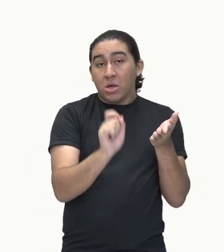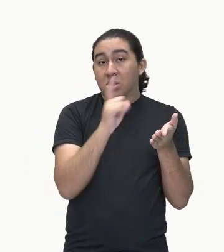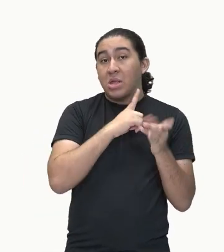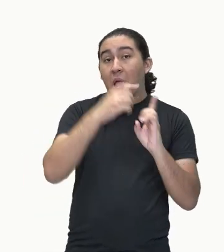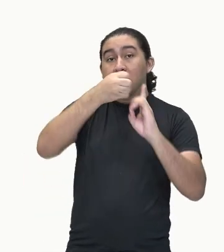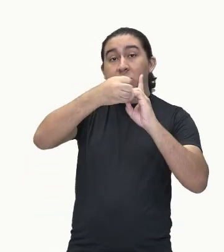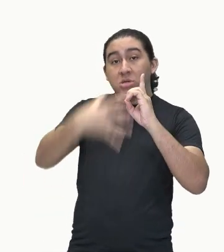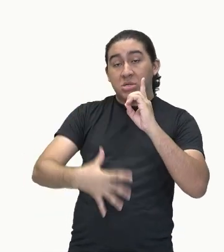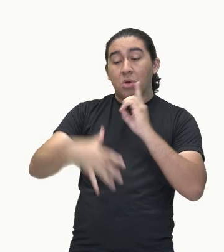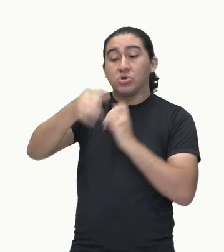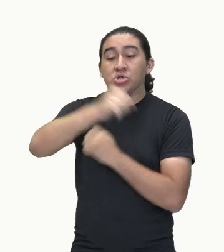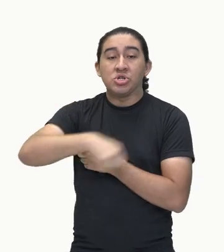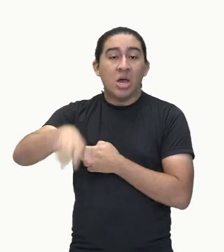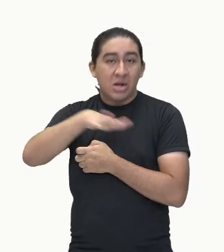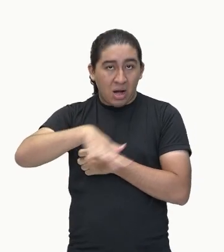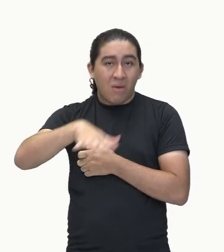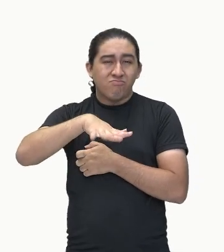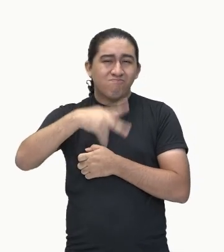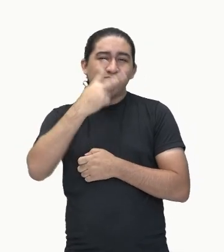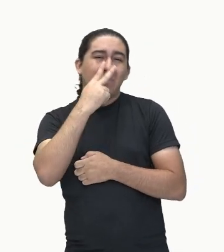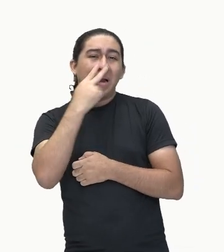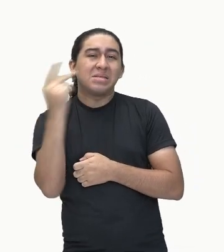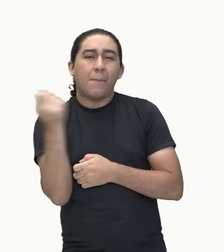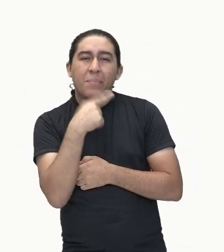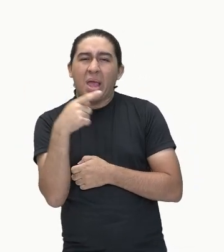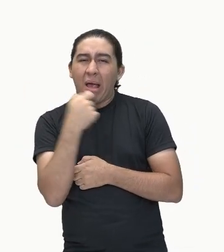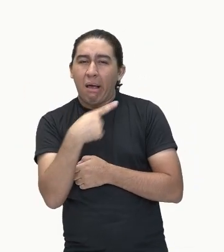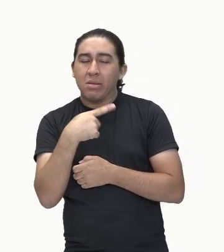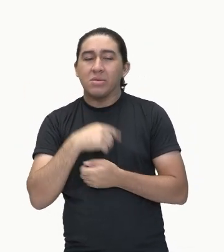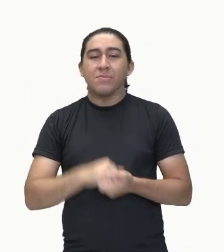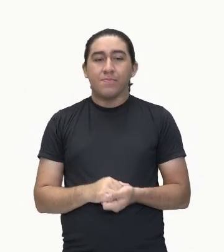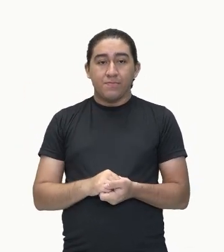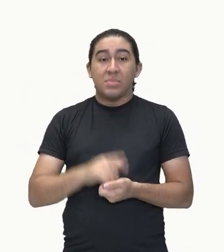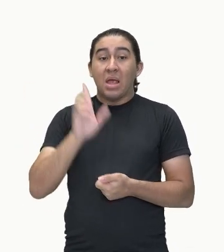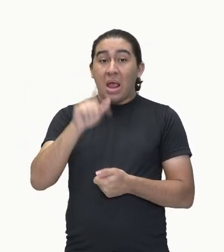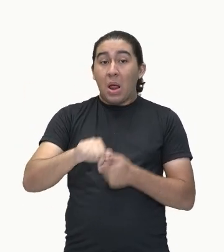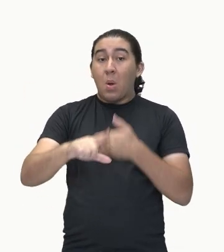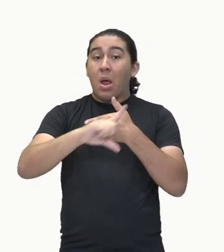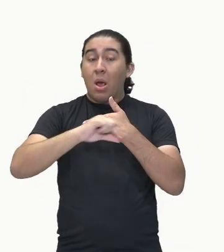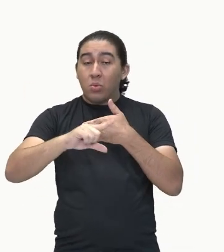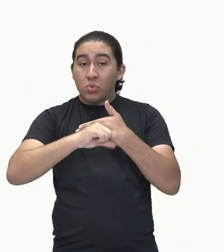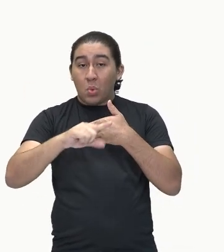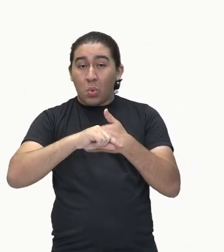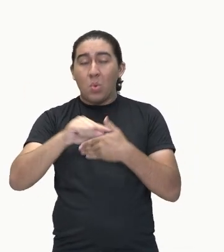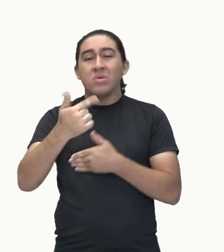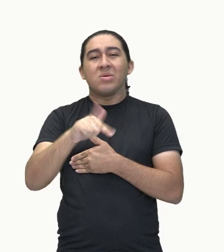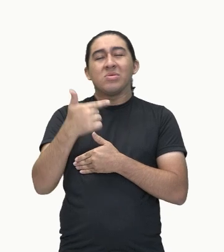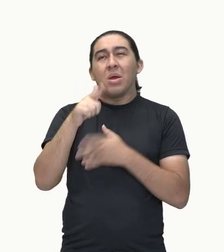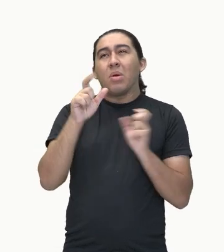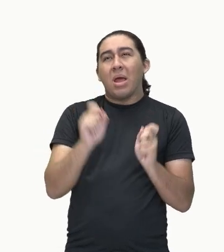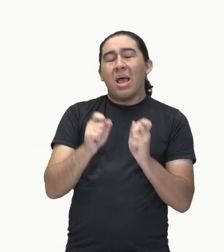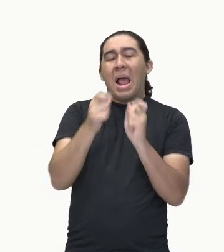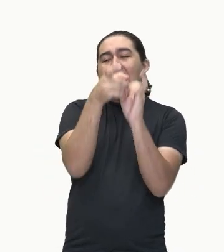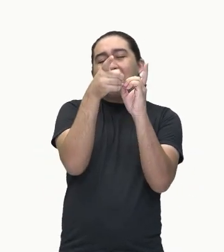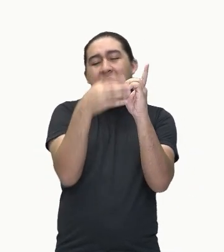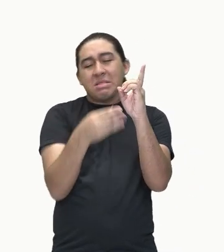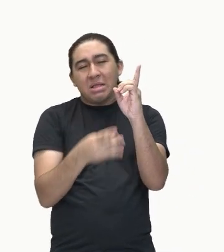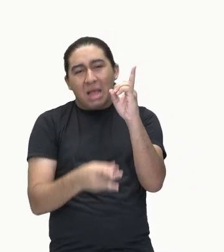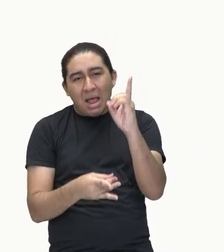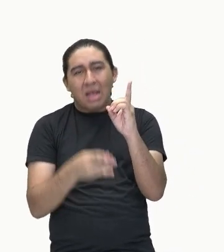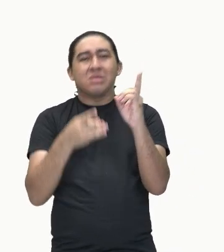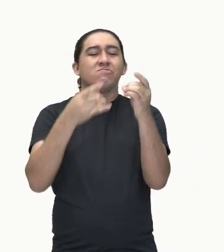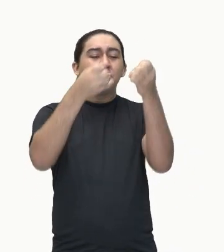que tende para o humorismo. É um autor que, em determinado momento, ele não aprofunda tanto o